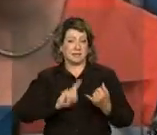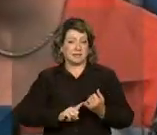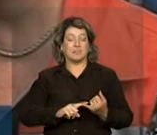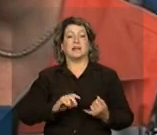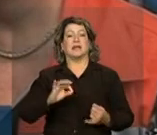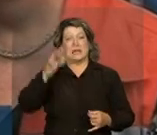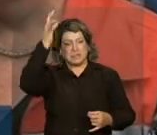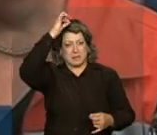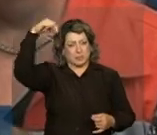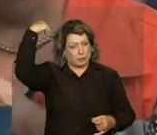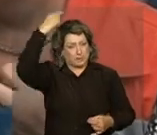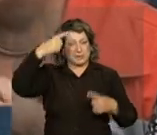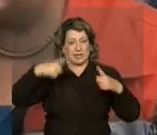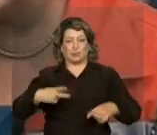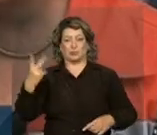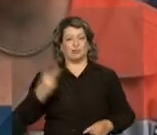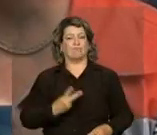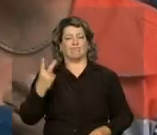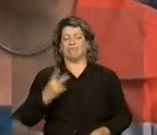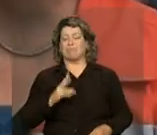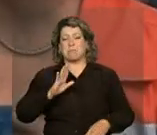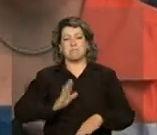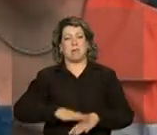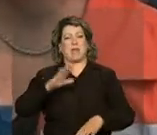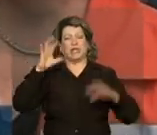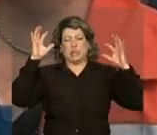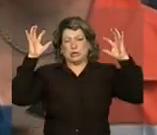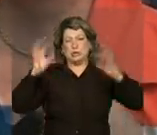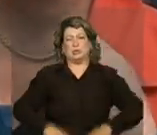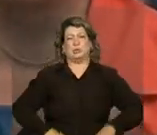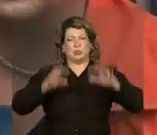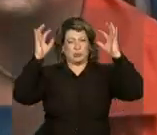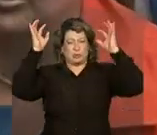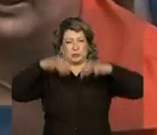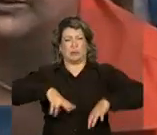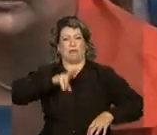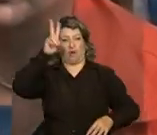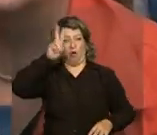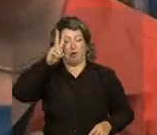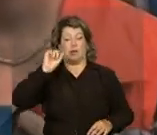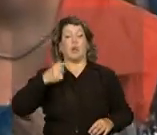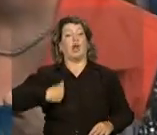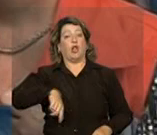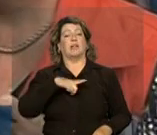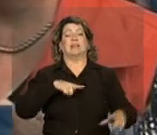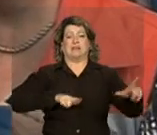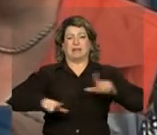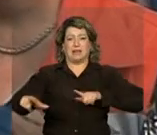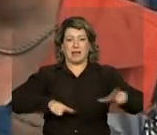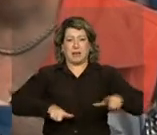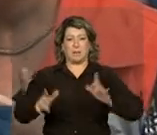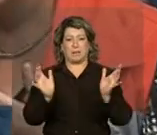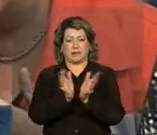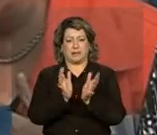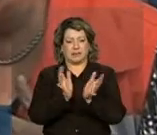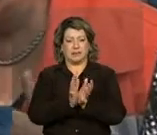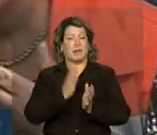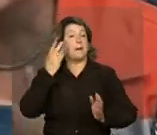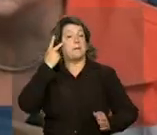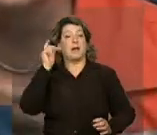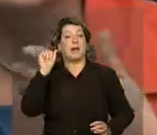do Espírito Santo. Nós temos tido todo um conjunto de ações para